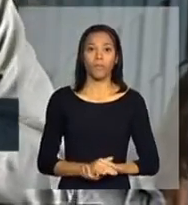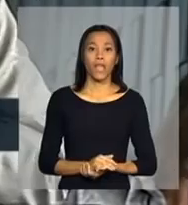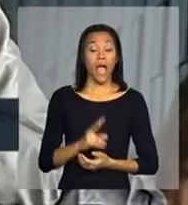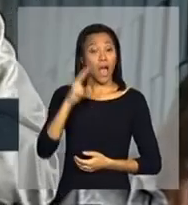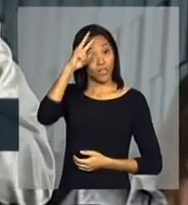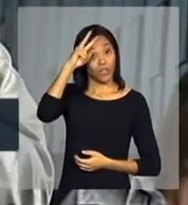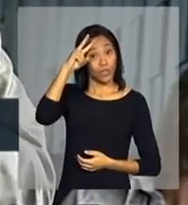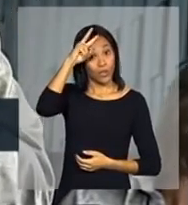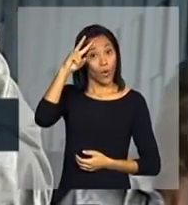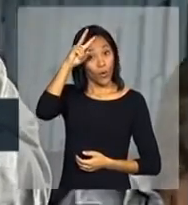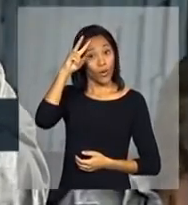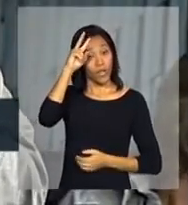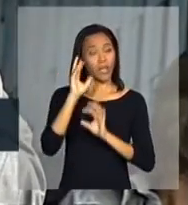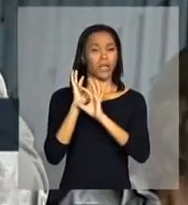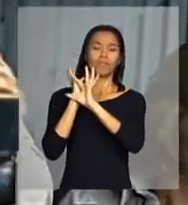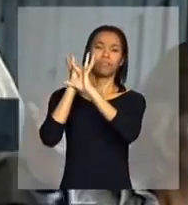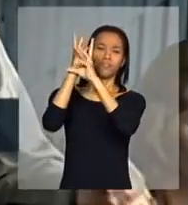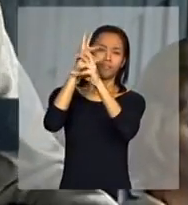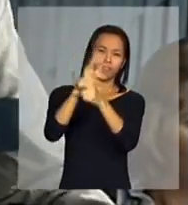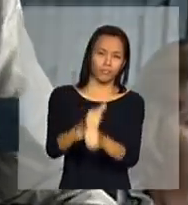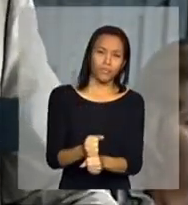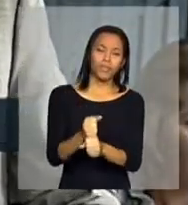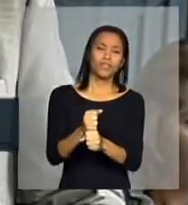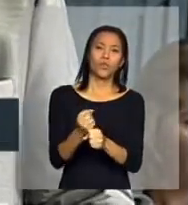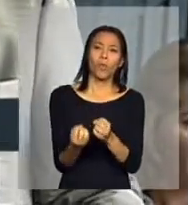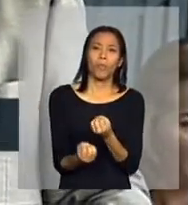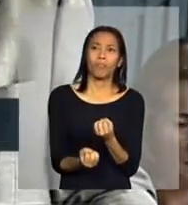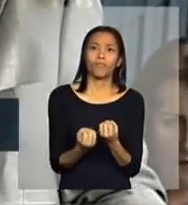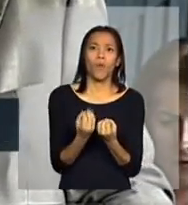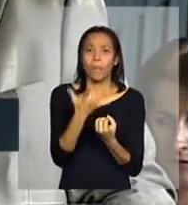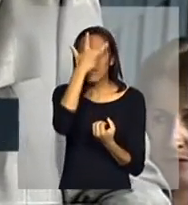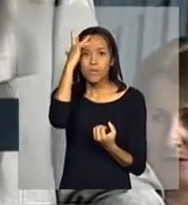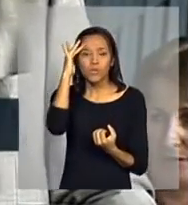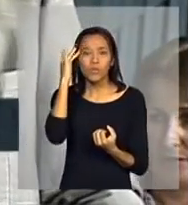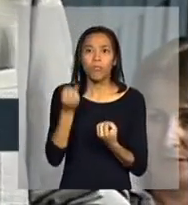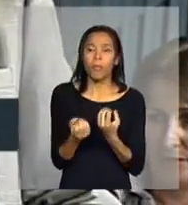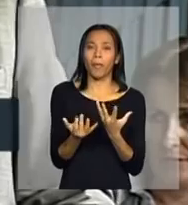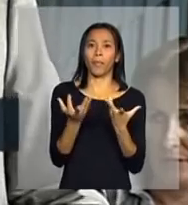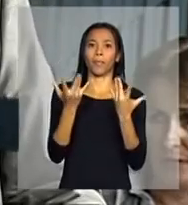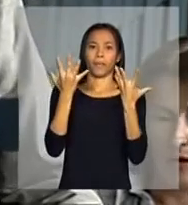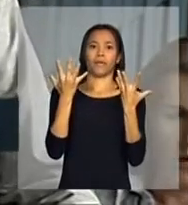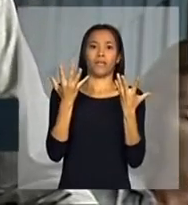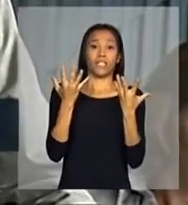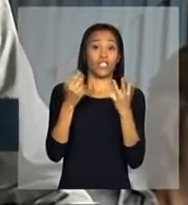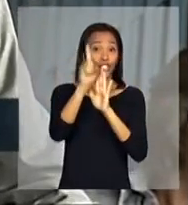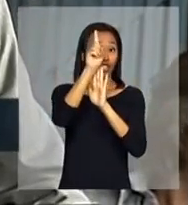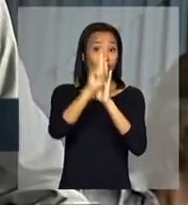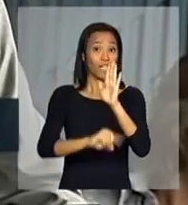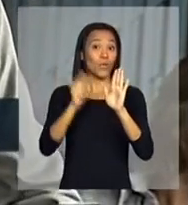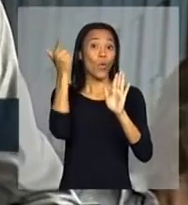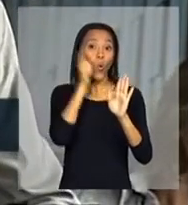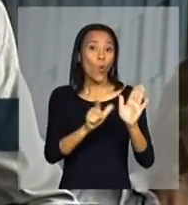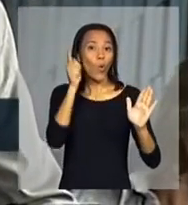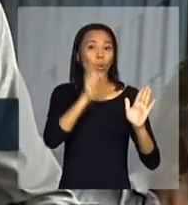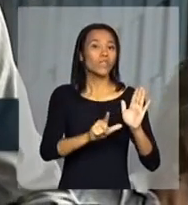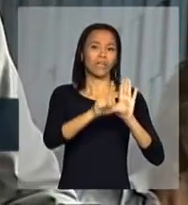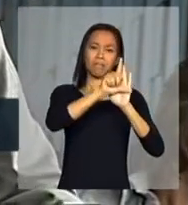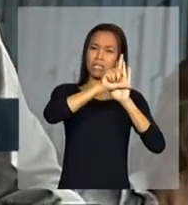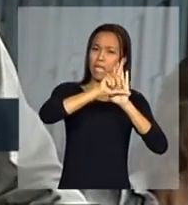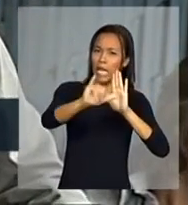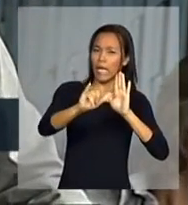história da civilização humana nos mostra que direitos conquistados nas constituições ou nas